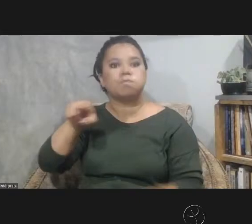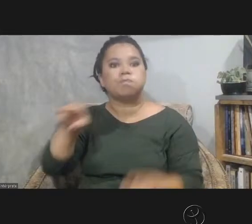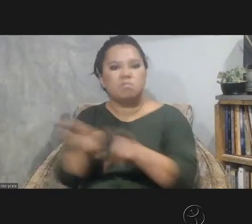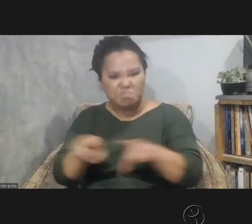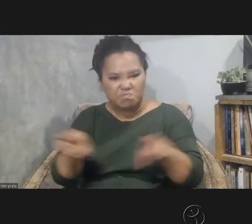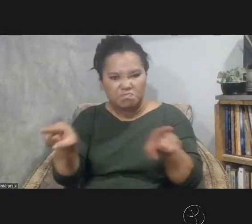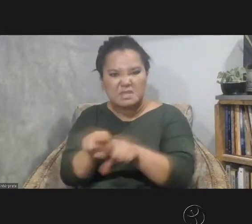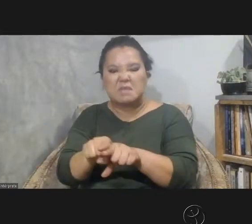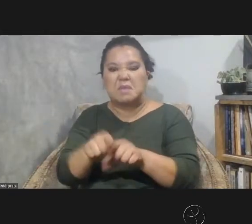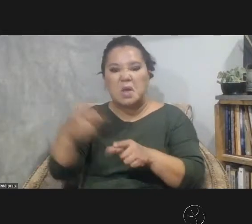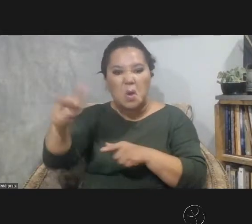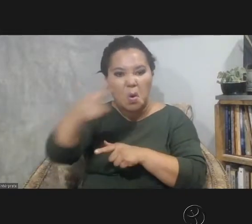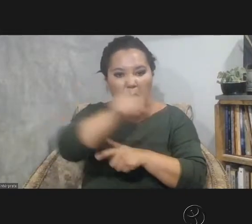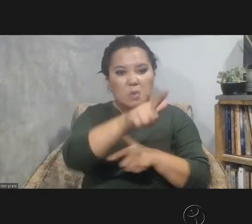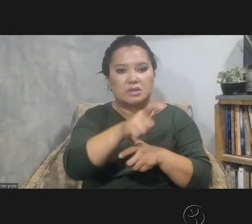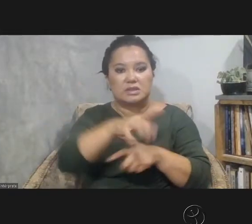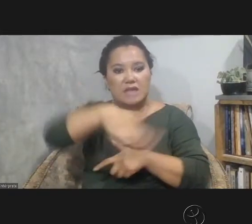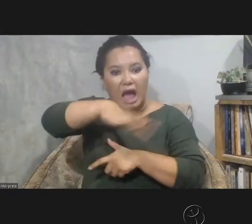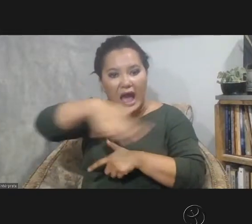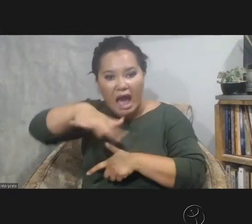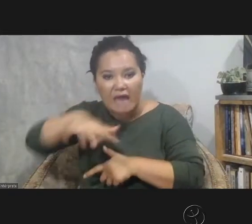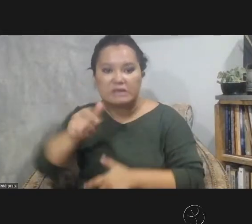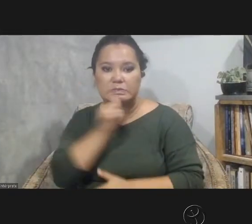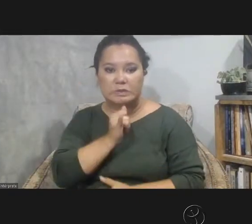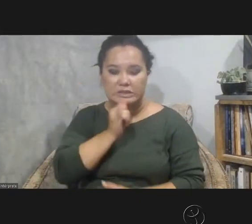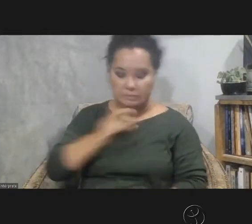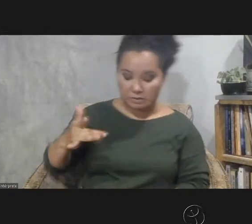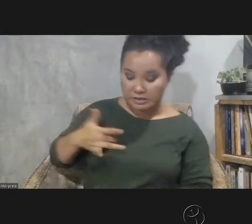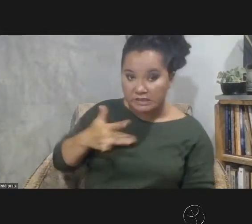trazem à tona o ataque do